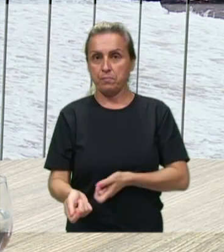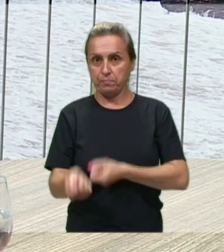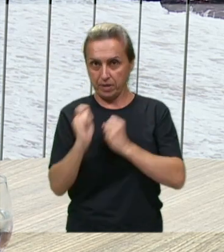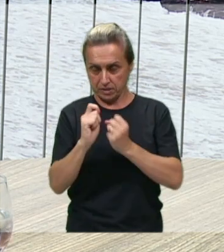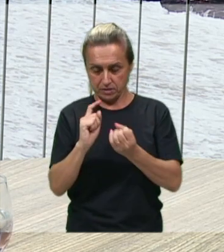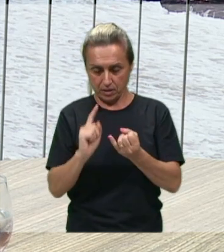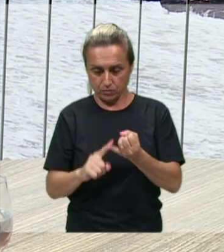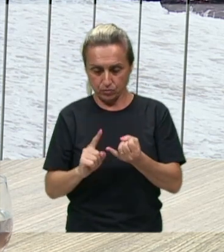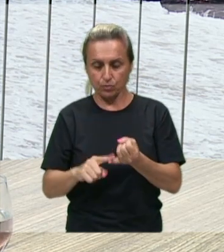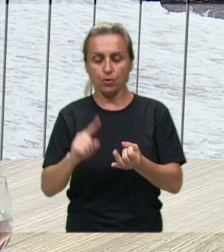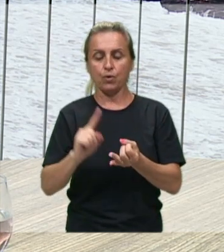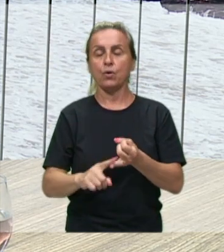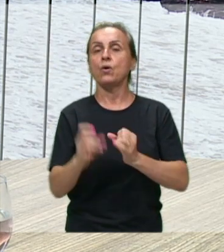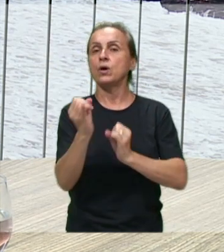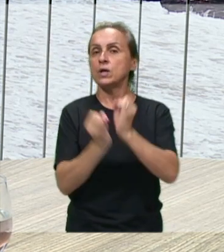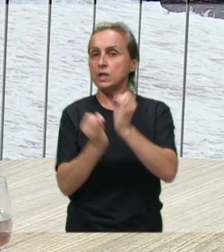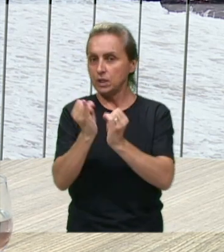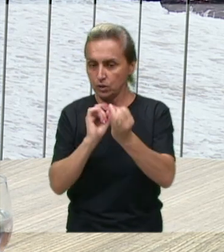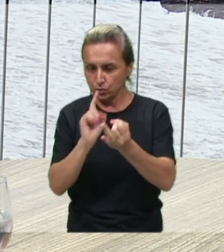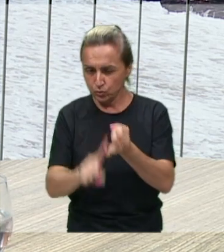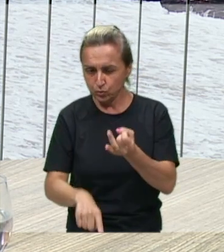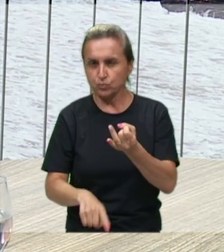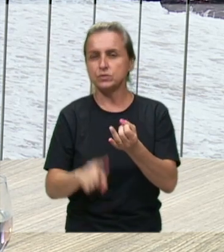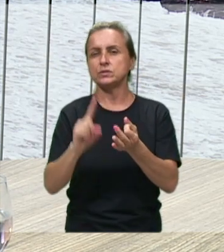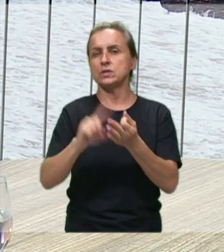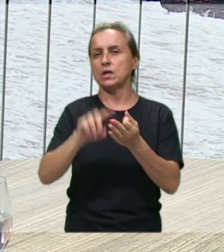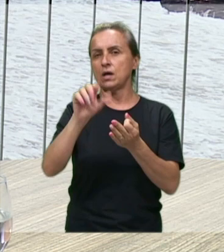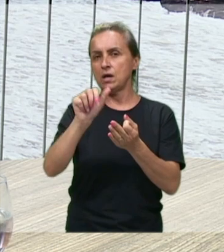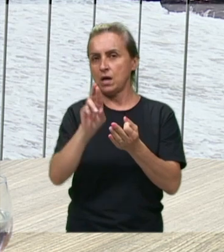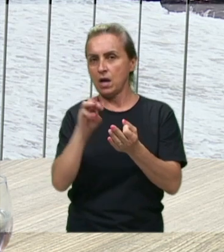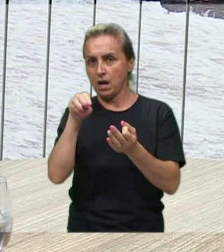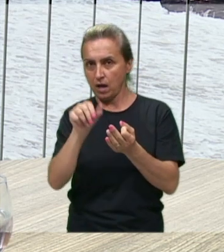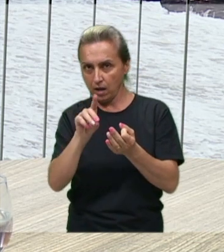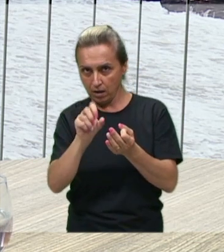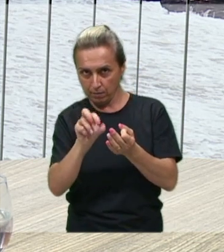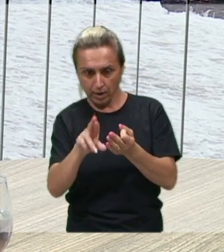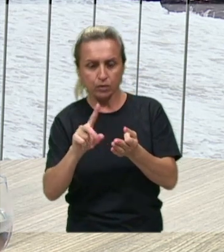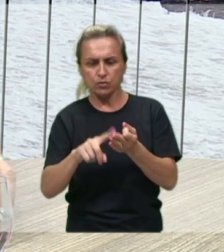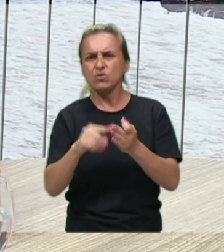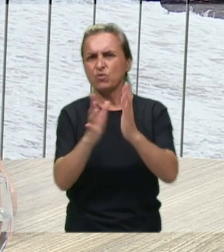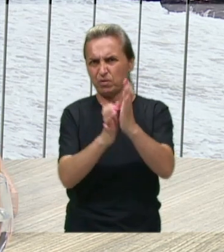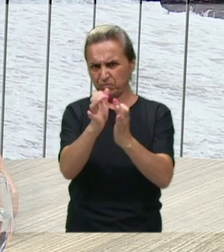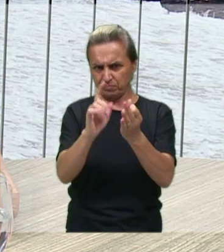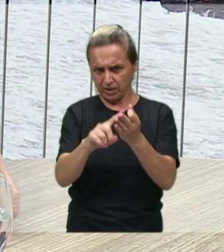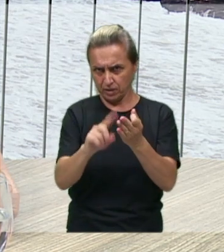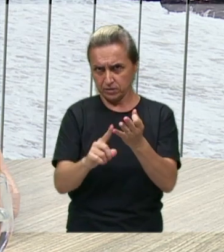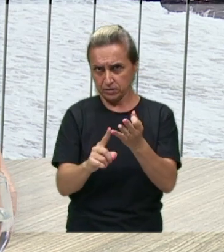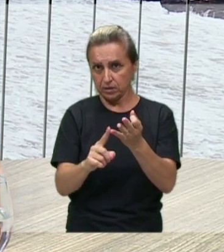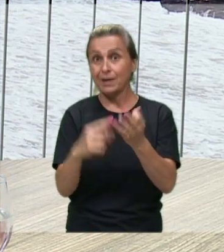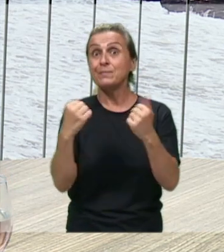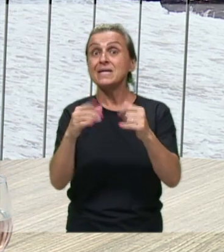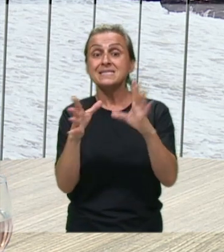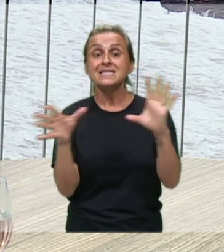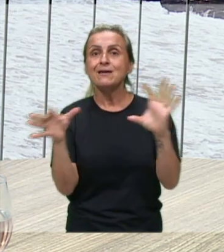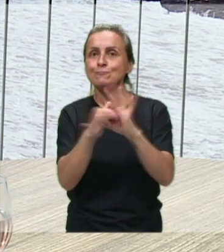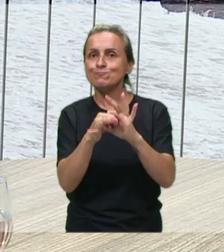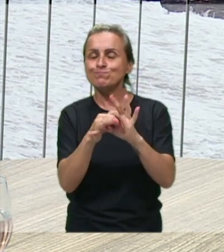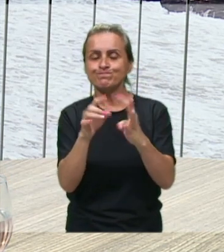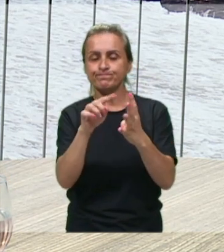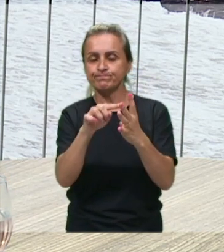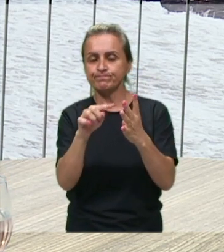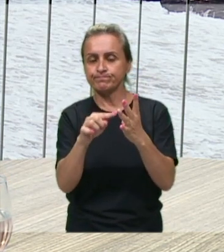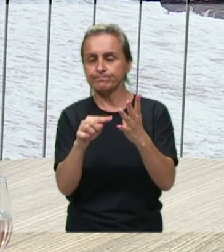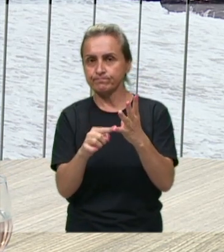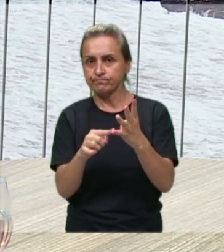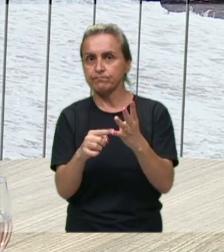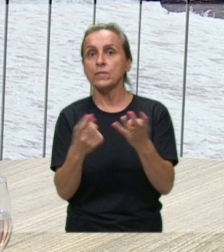viu que realmente tem que se ajudar com a indústria. Ela está tendo custo hoje, para você ter ideia, não é só no peixe, tá? Está tendo no frango, no suíno,